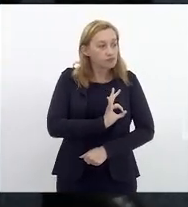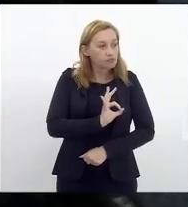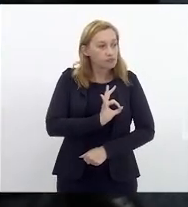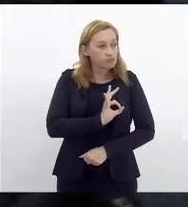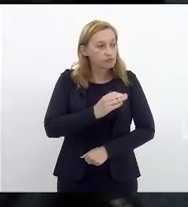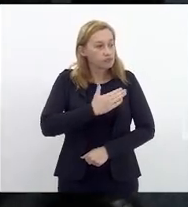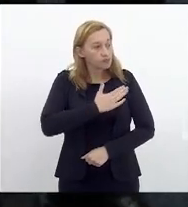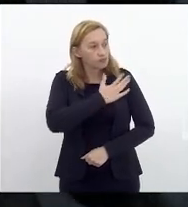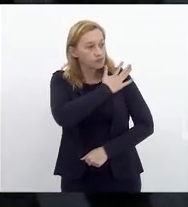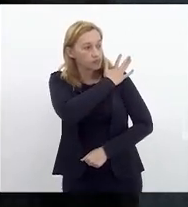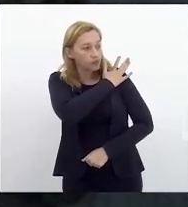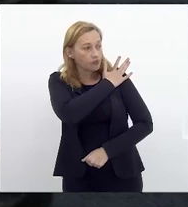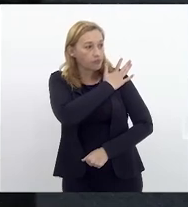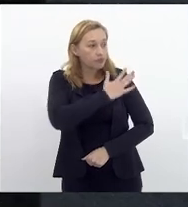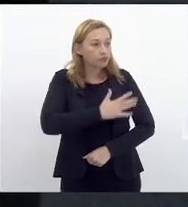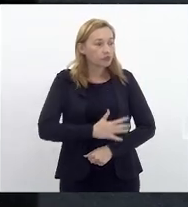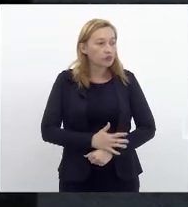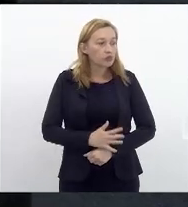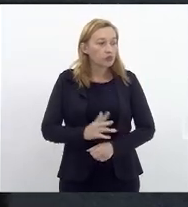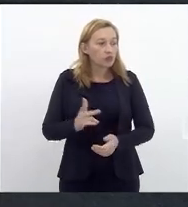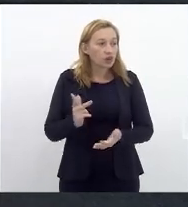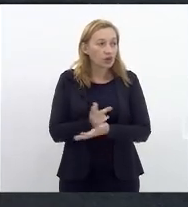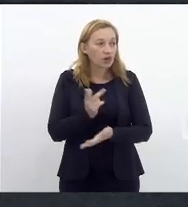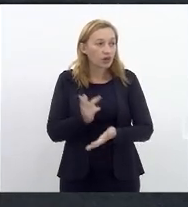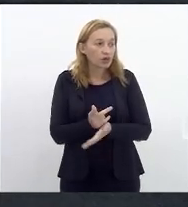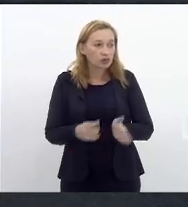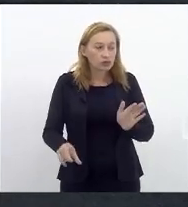militar infringindo a lei, como